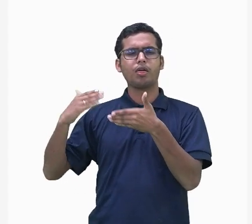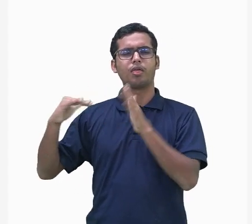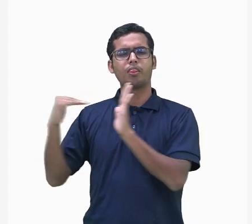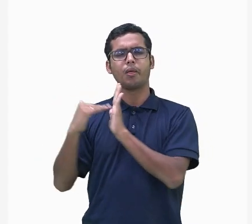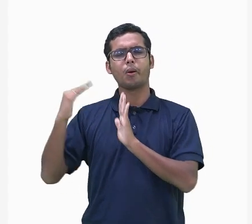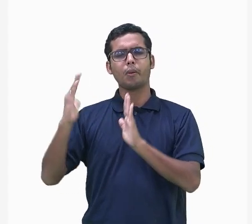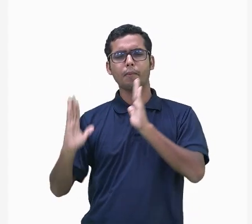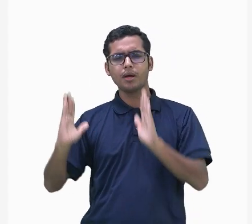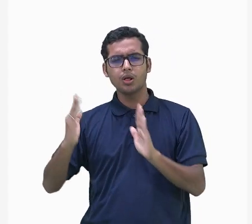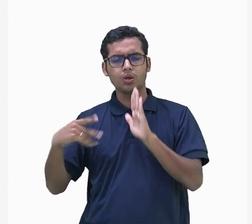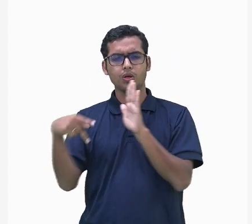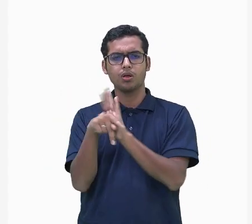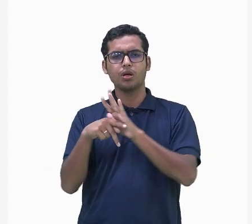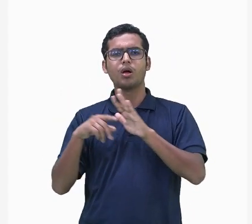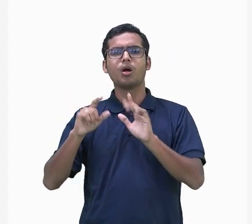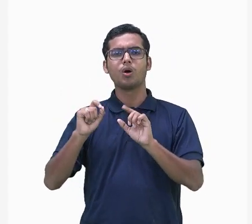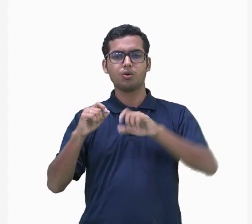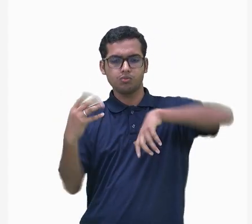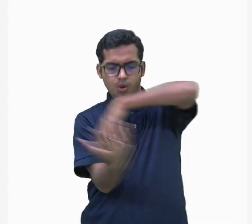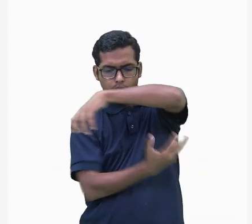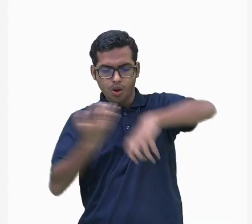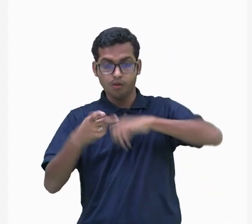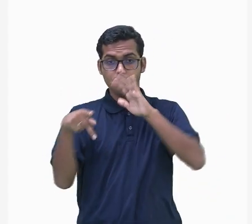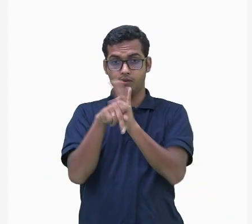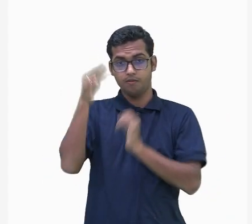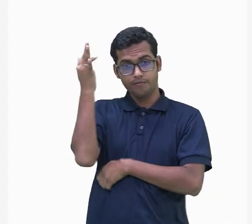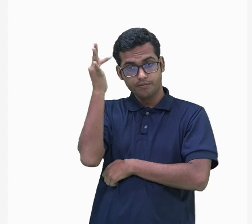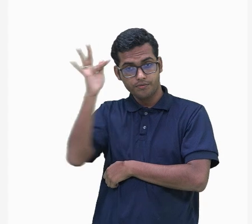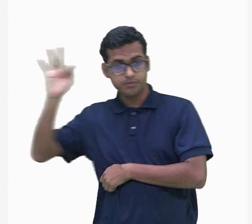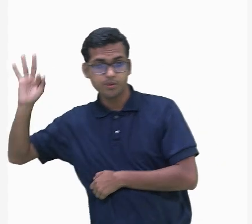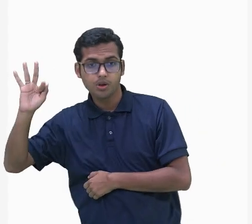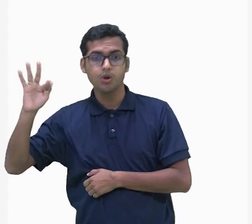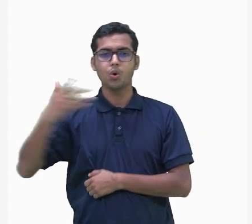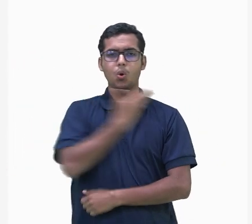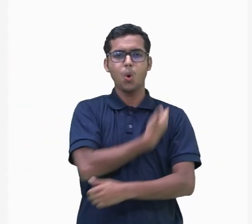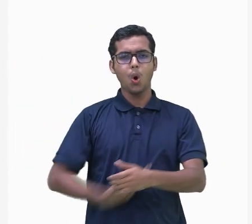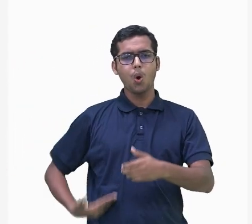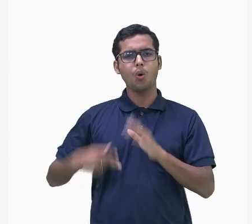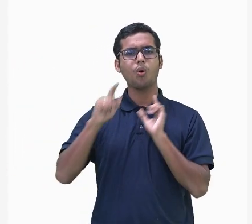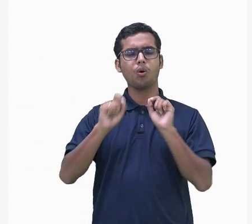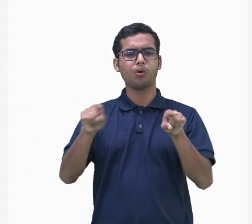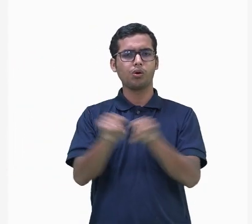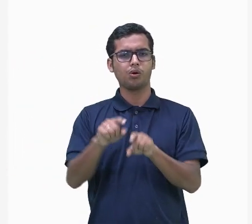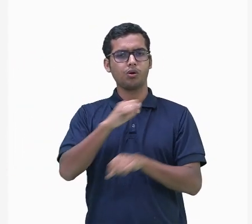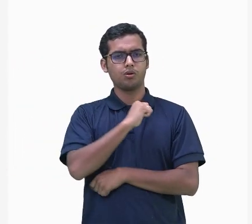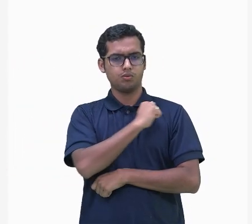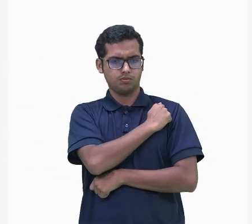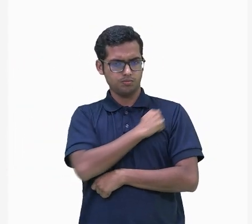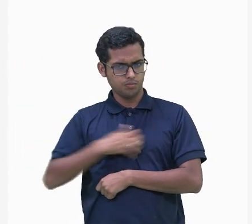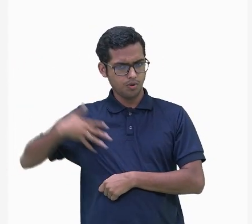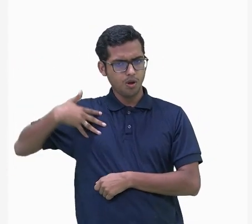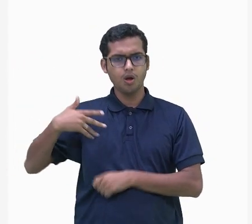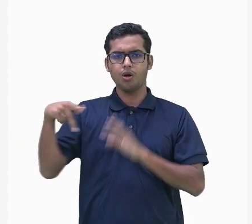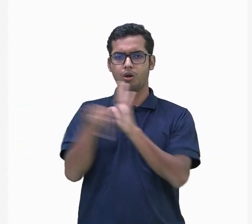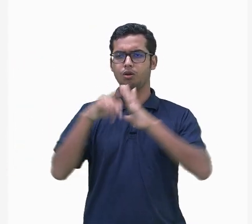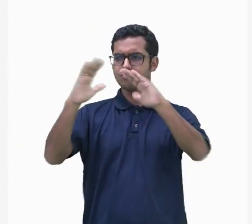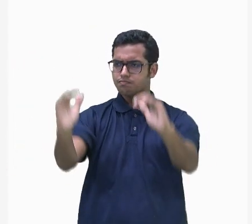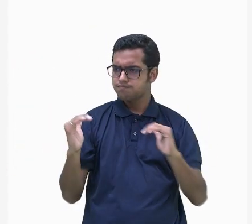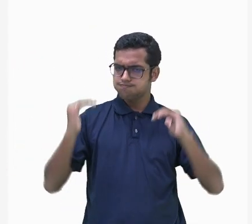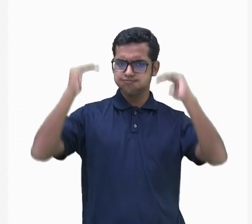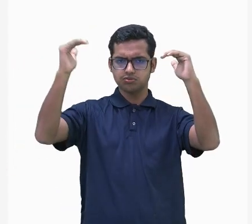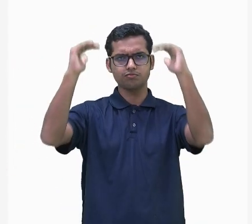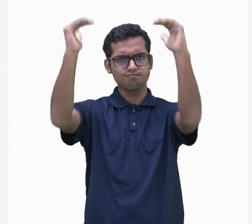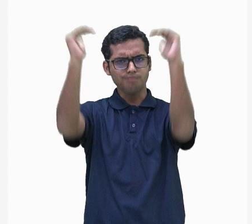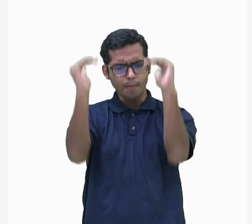o governo era aristocrático, ou seja, ele era bem rígido no sentido de